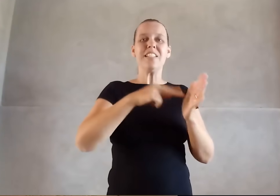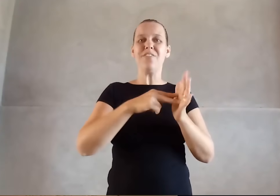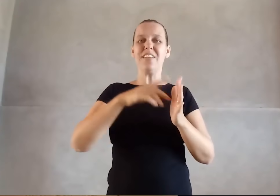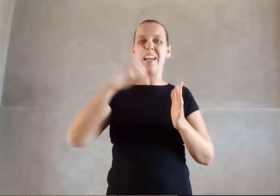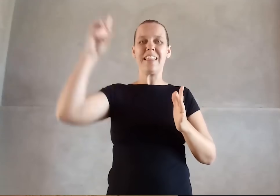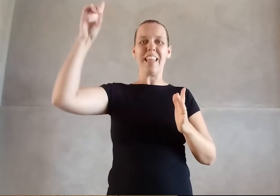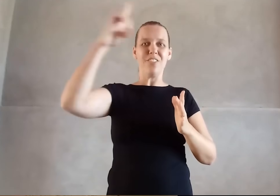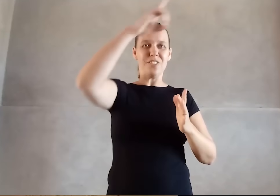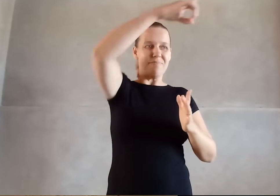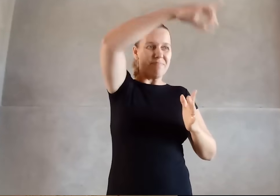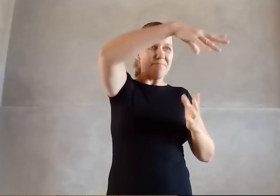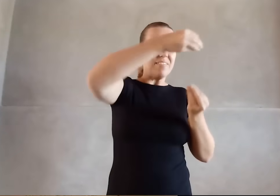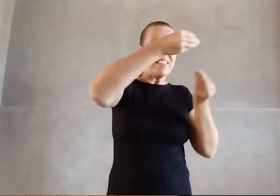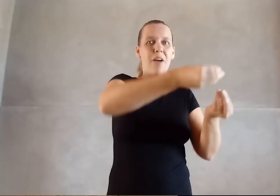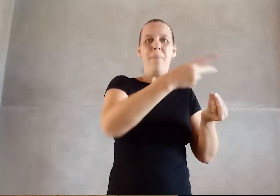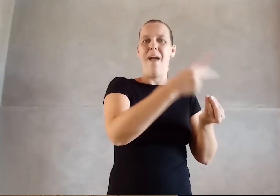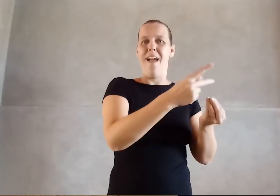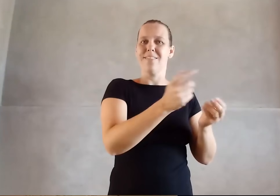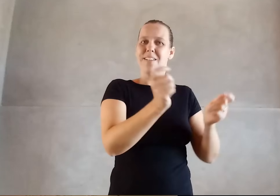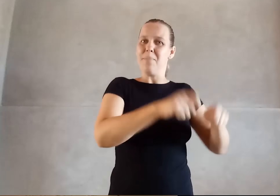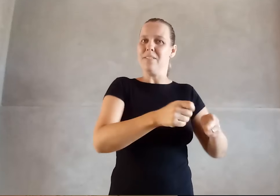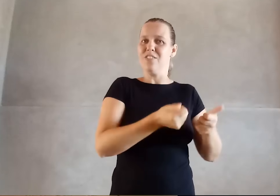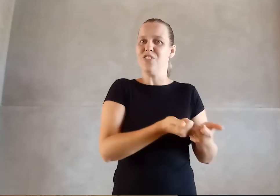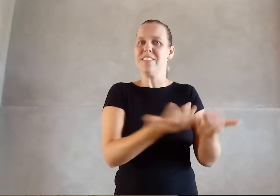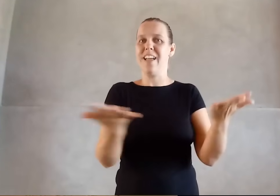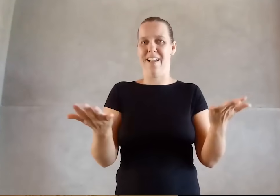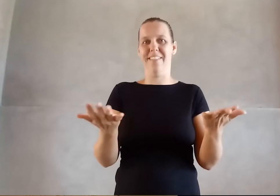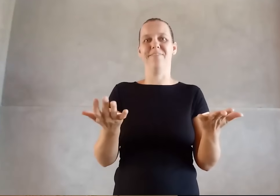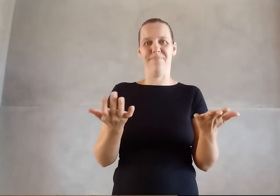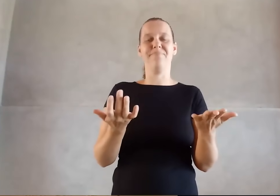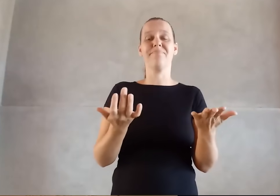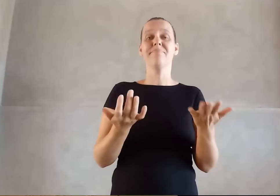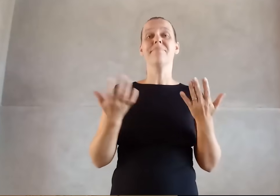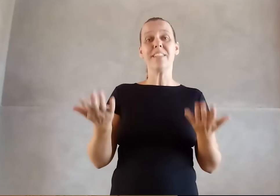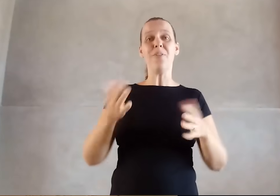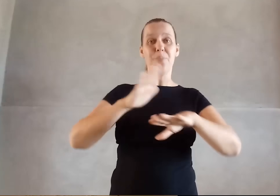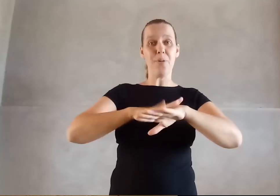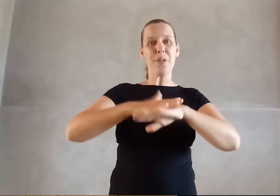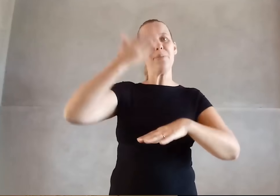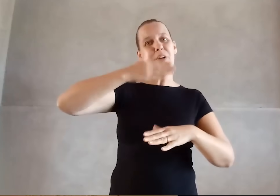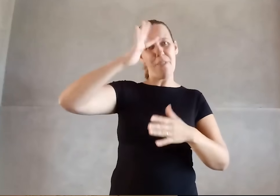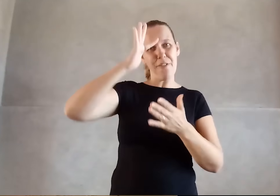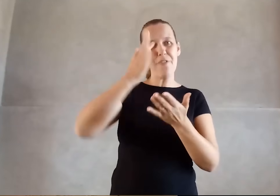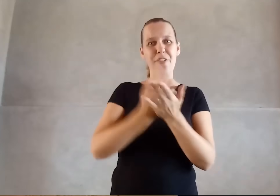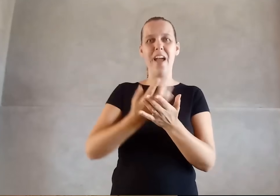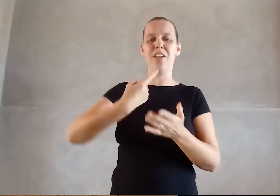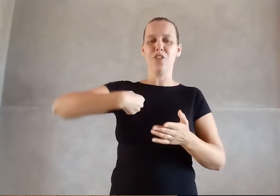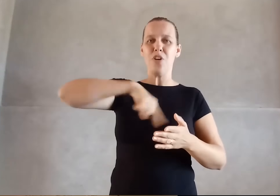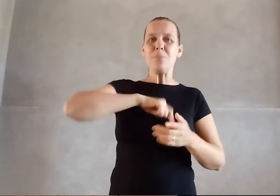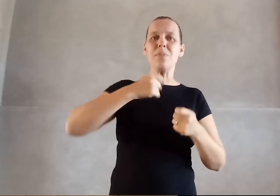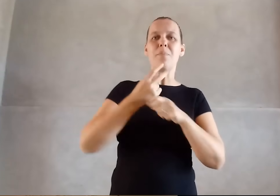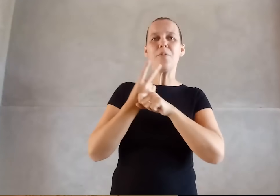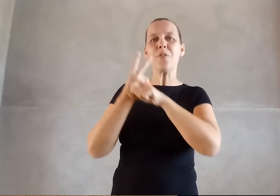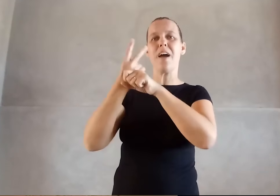tenham consciência que quando elas fazem isso generosamente, liberalmente, ali é a semente divina realmente sendo multiplicada no mundo. Eu